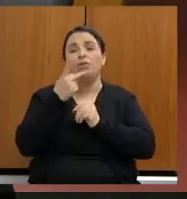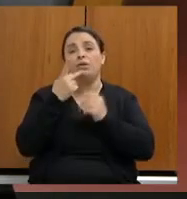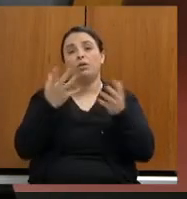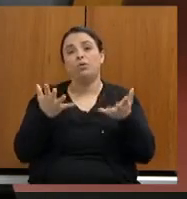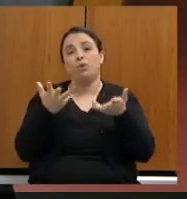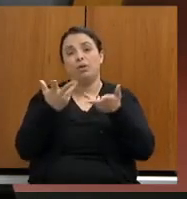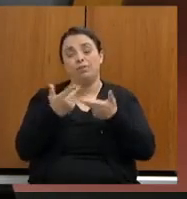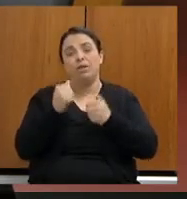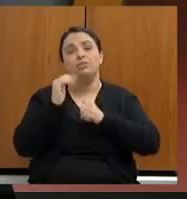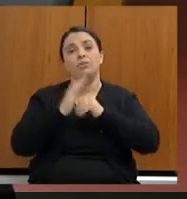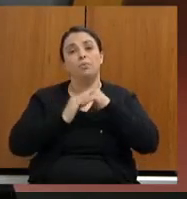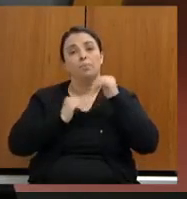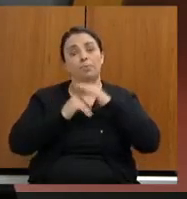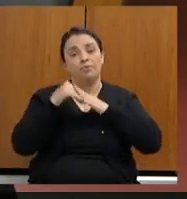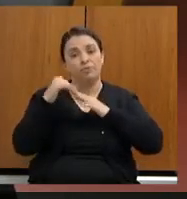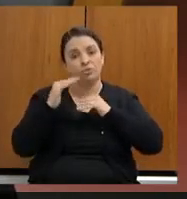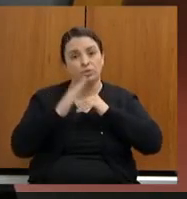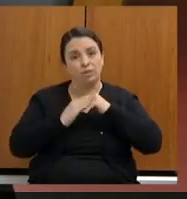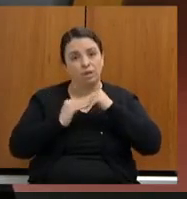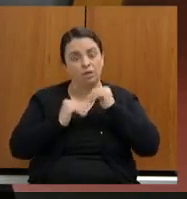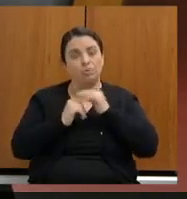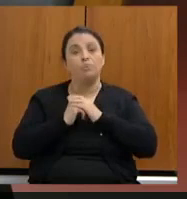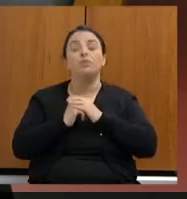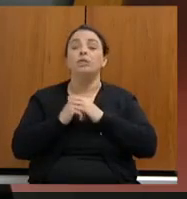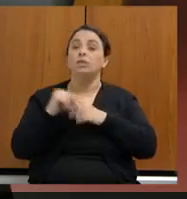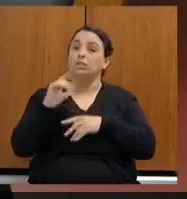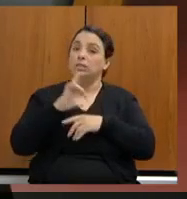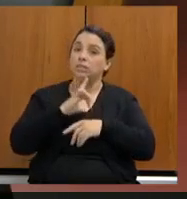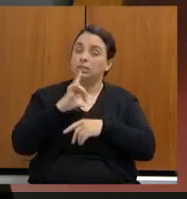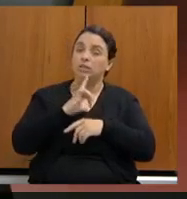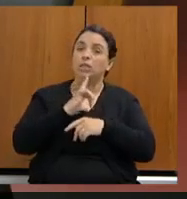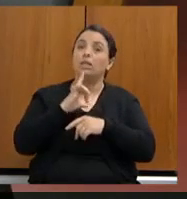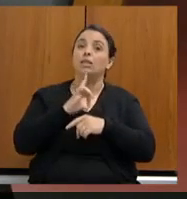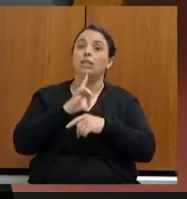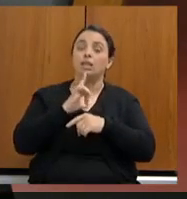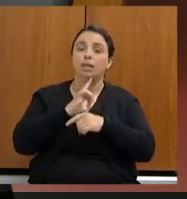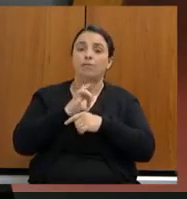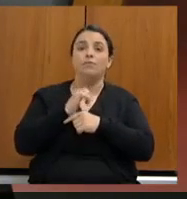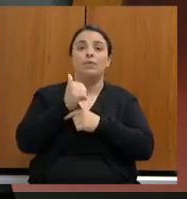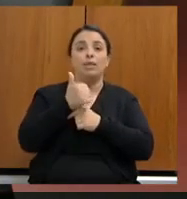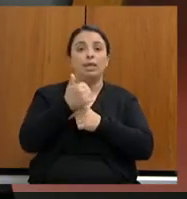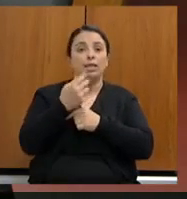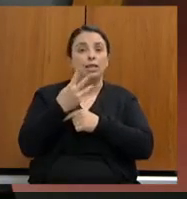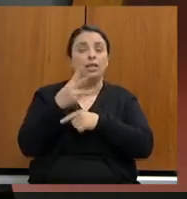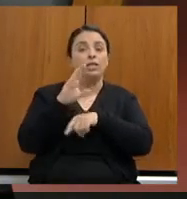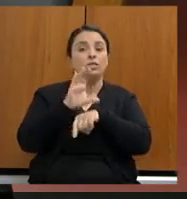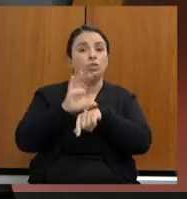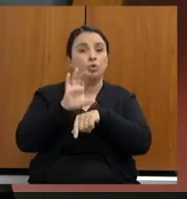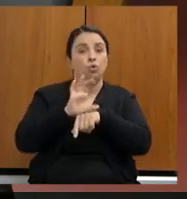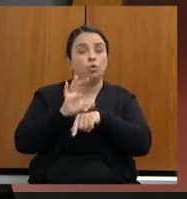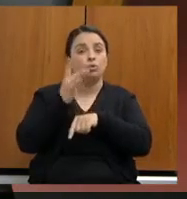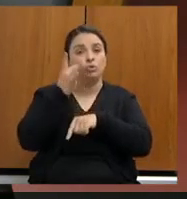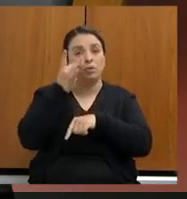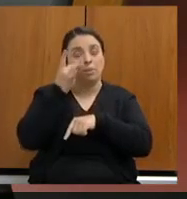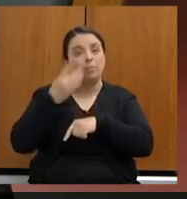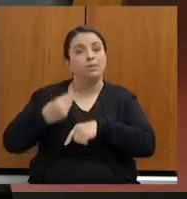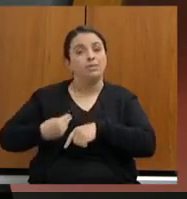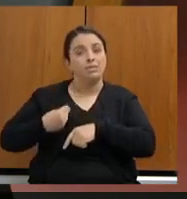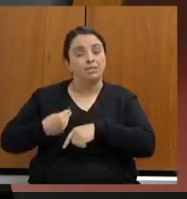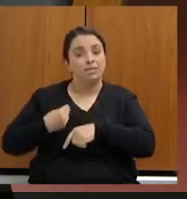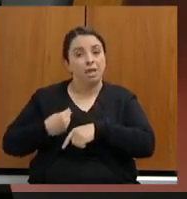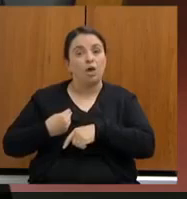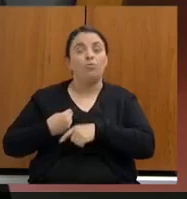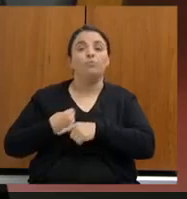profissional pode passar tivemos 13 cursos presenciais 21ab